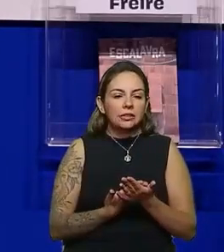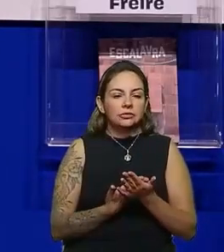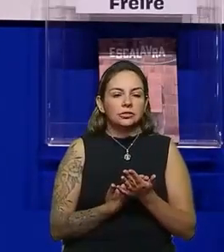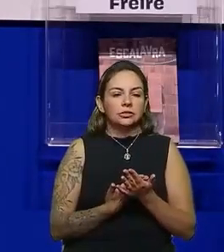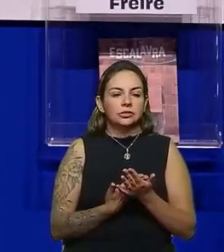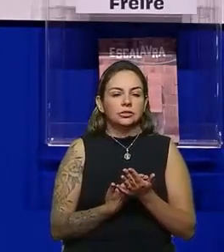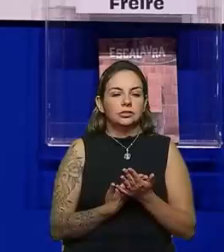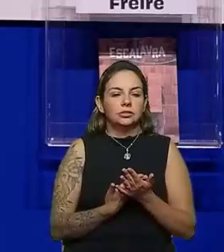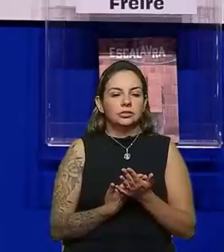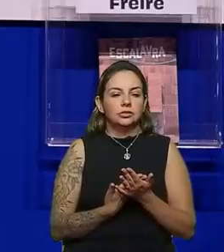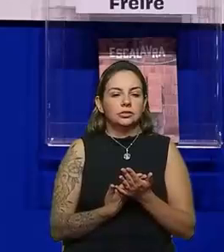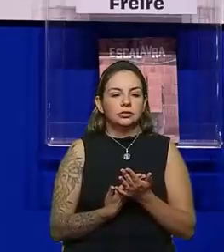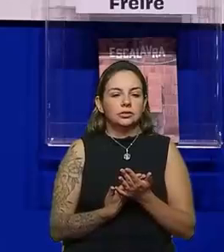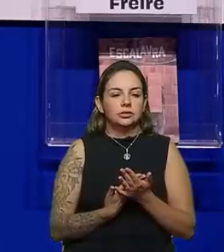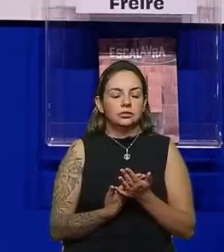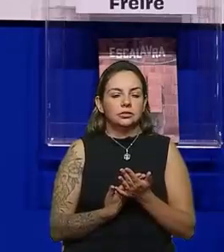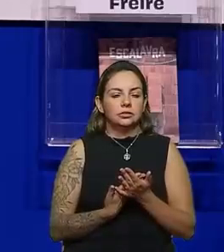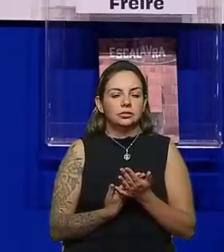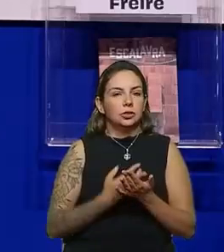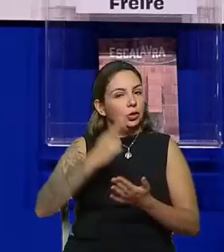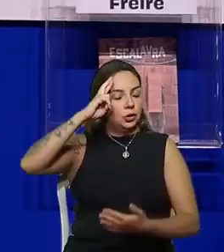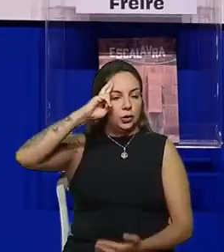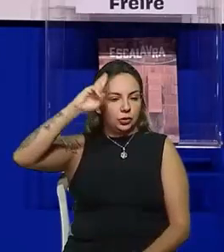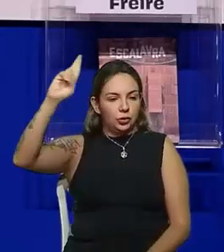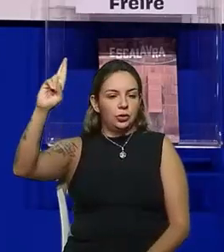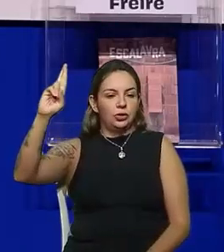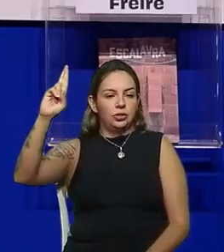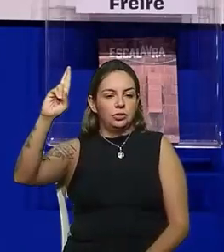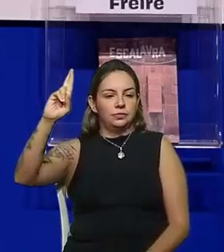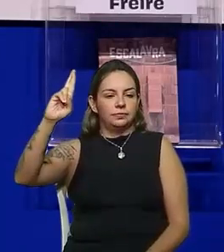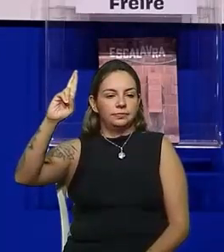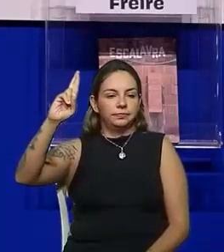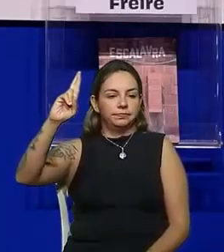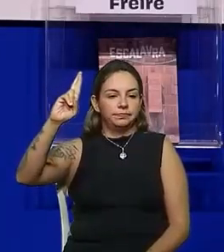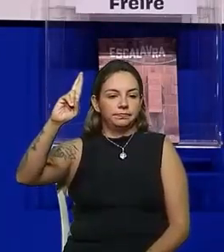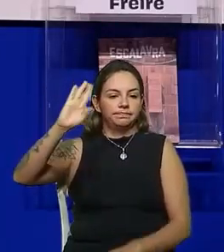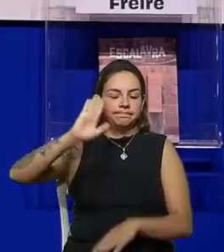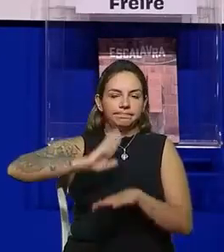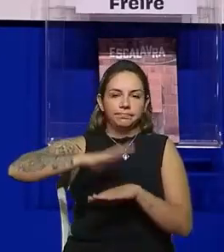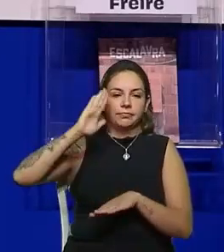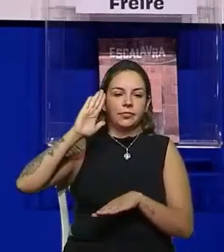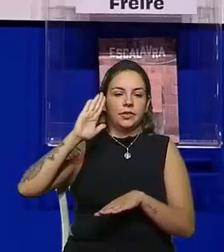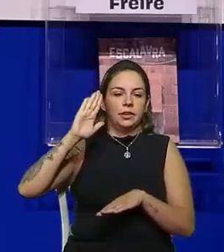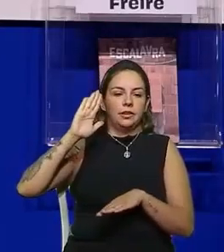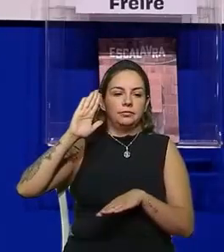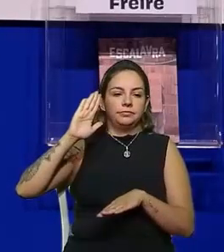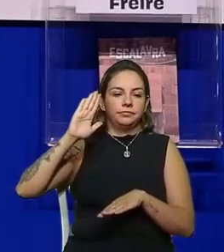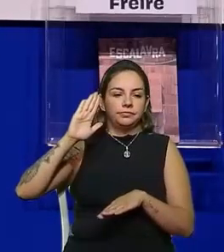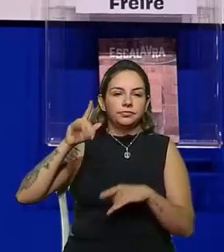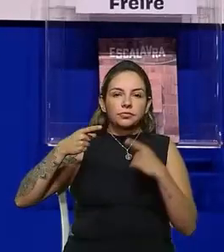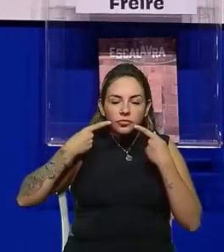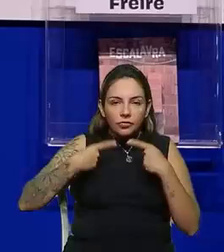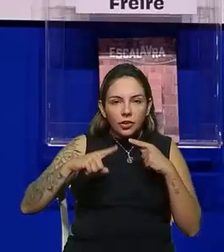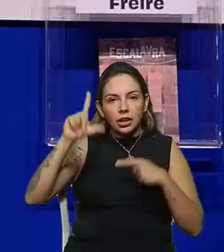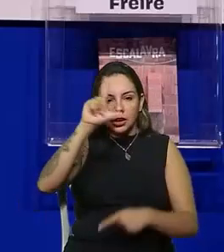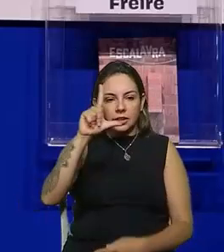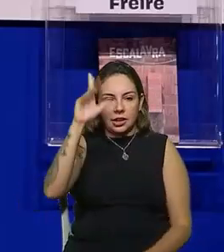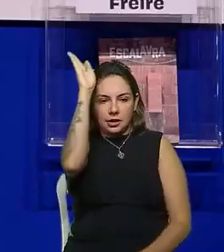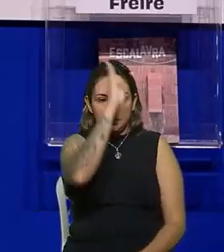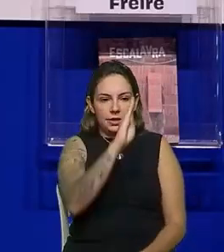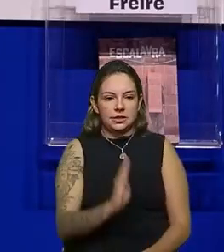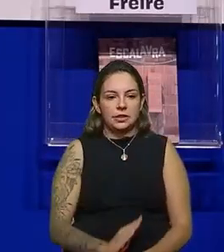Afonso, ele é o dono de um dos maiores insights da crítica literária